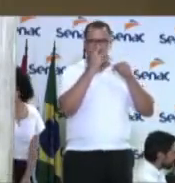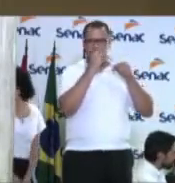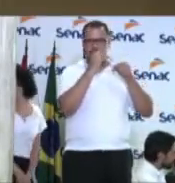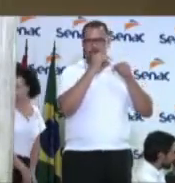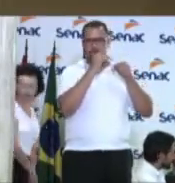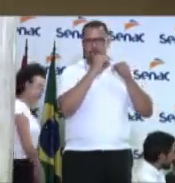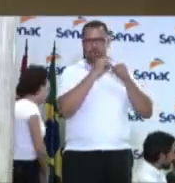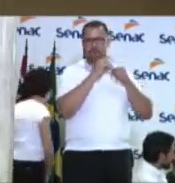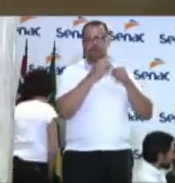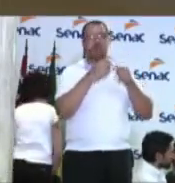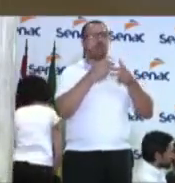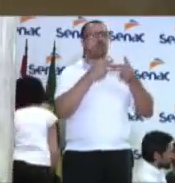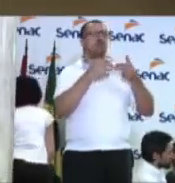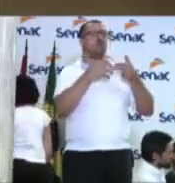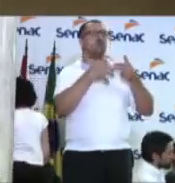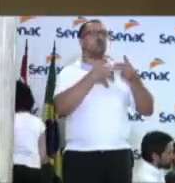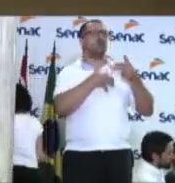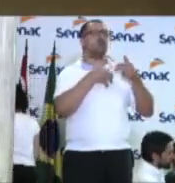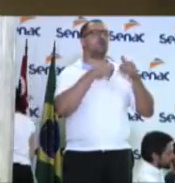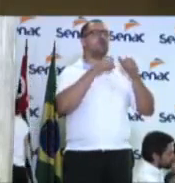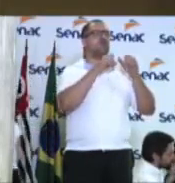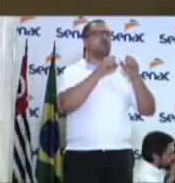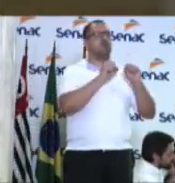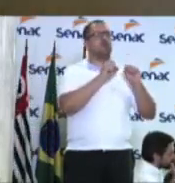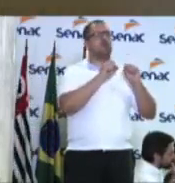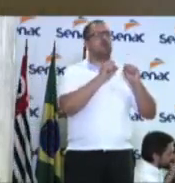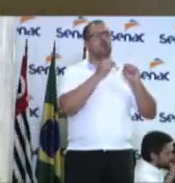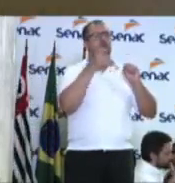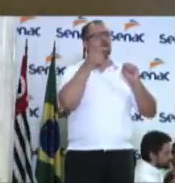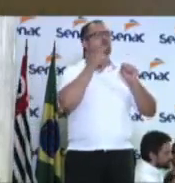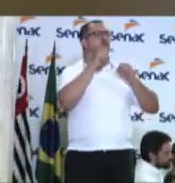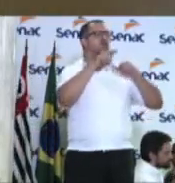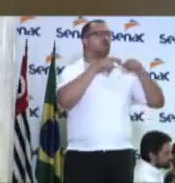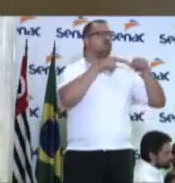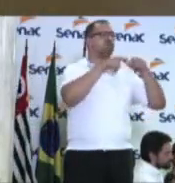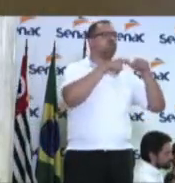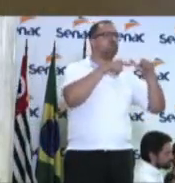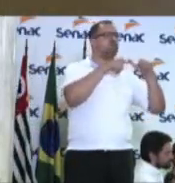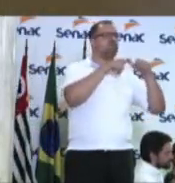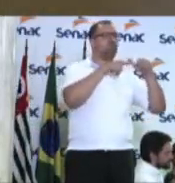assunto se esgota. E dessa forma aqui, a gente conseguiu trabalhar